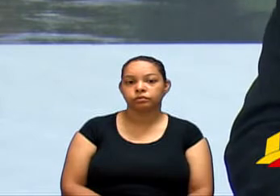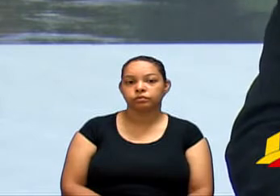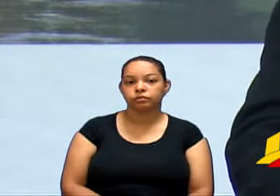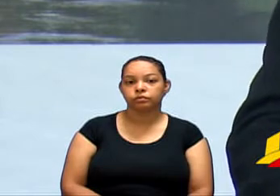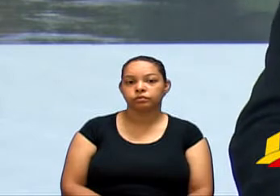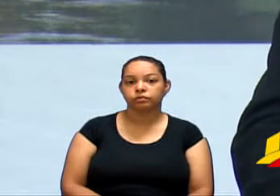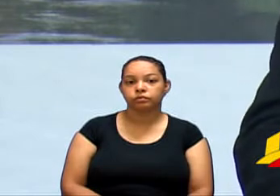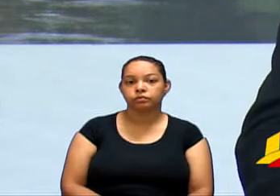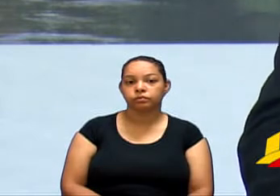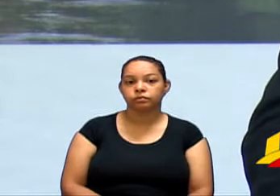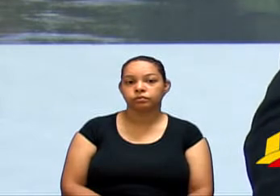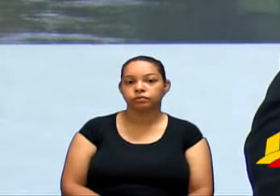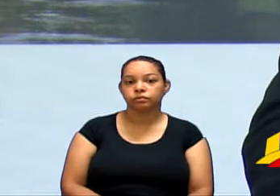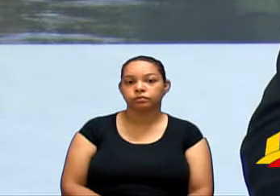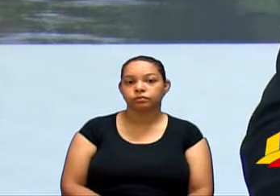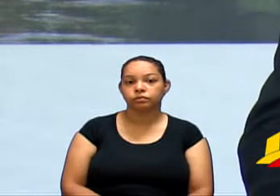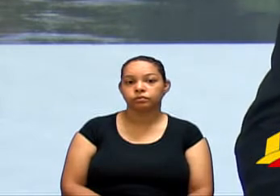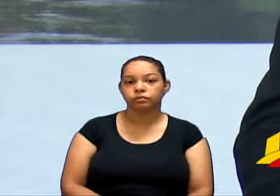sim